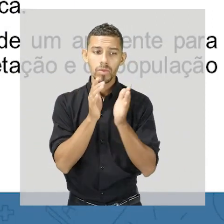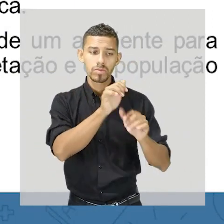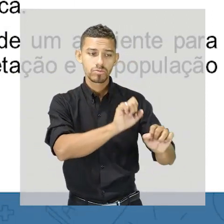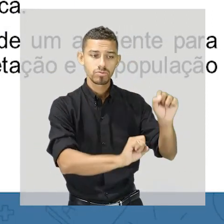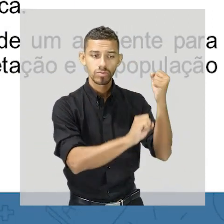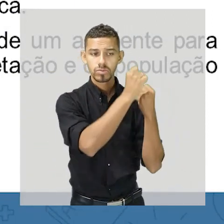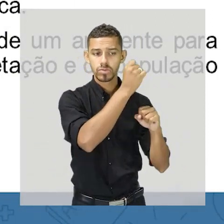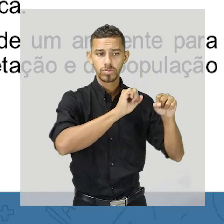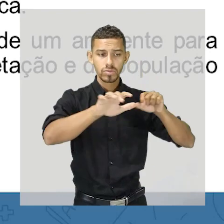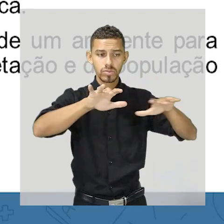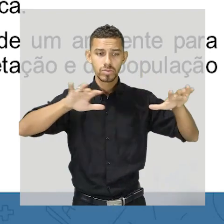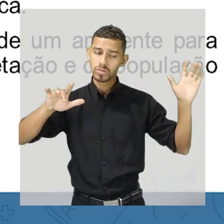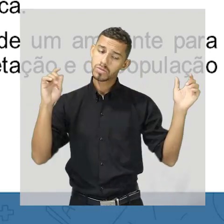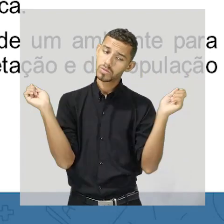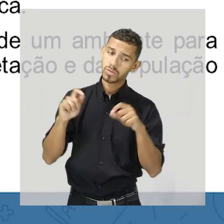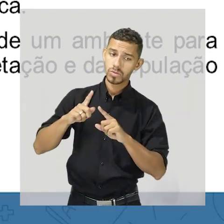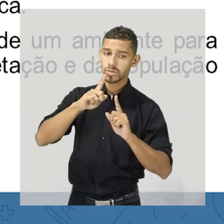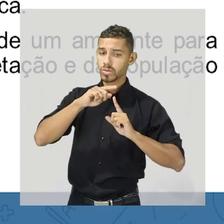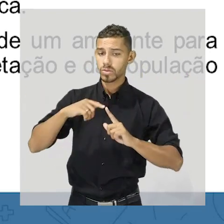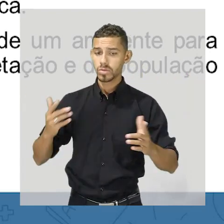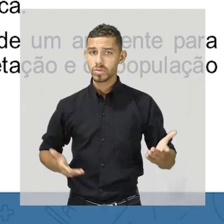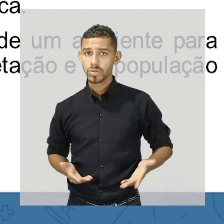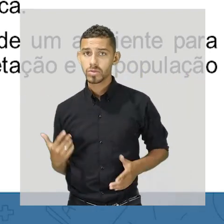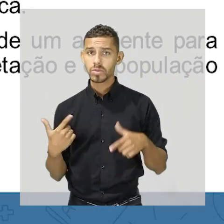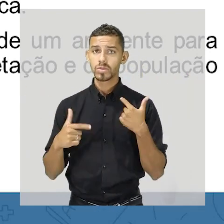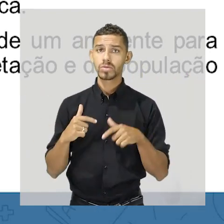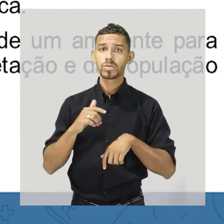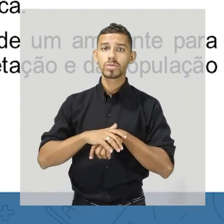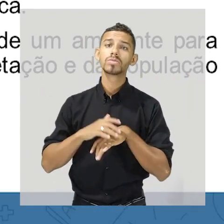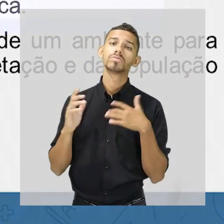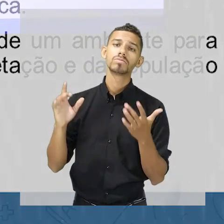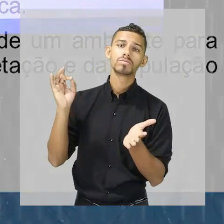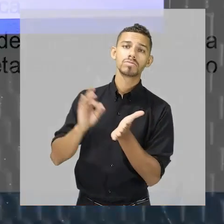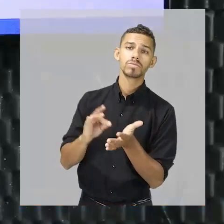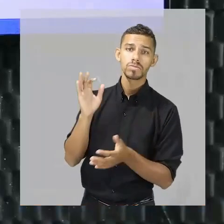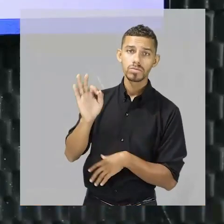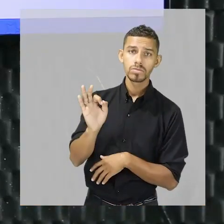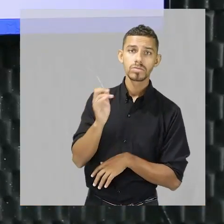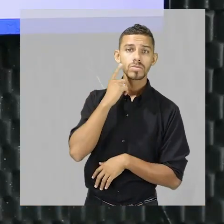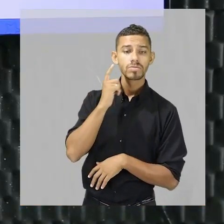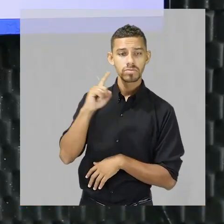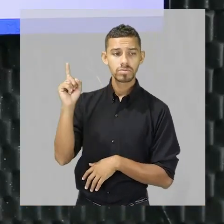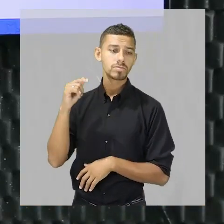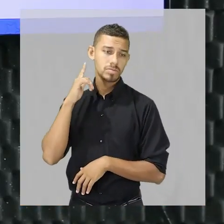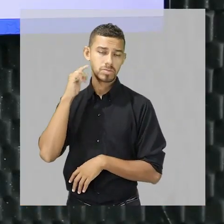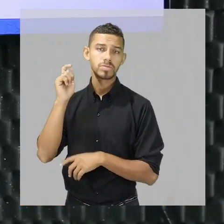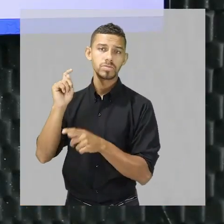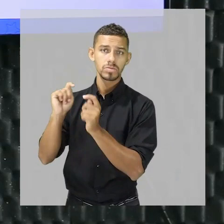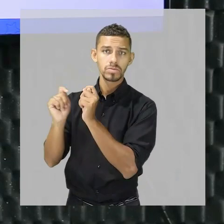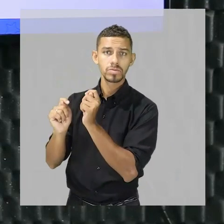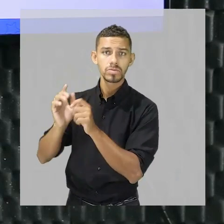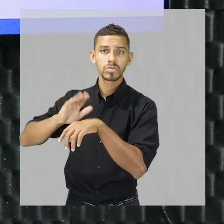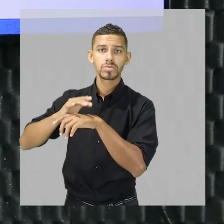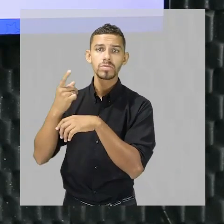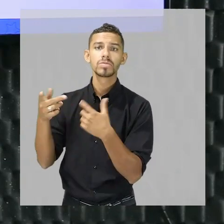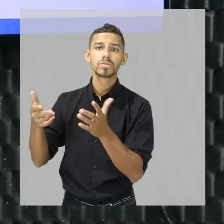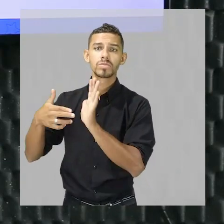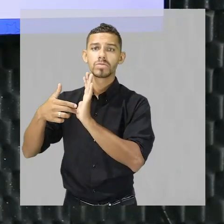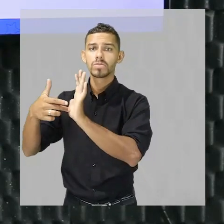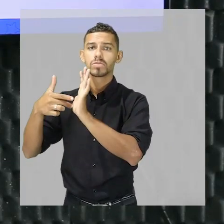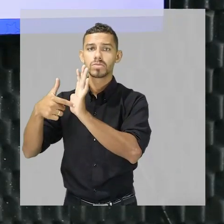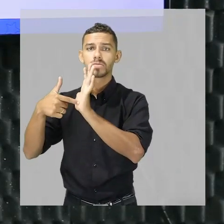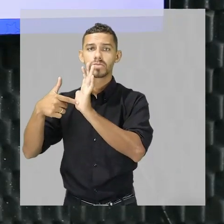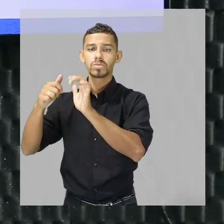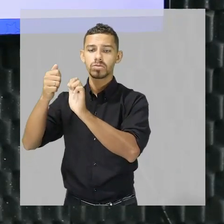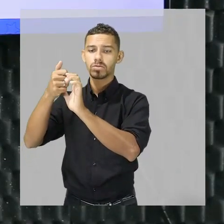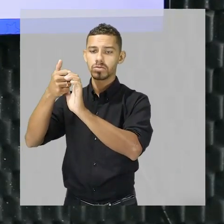e determinados tipos de serviços. Galera, isso aqui está certo. Se você for prestar bem atenção, de fato o mapa econômico ele vai representar essas características,